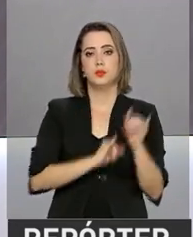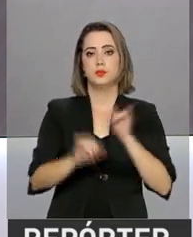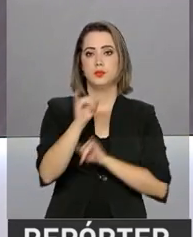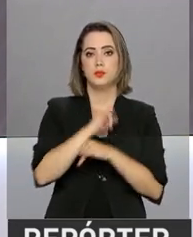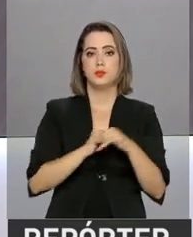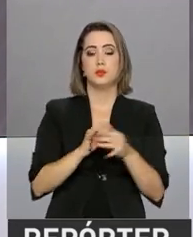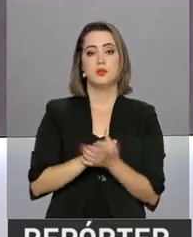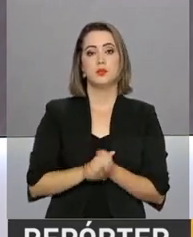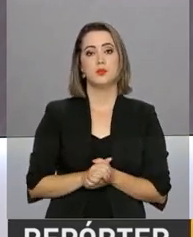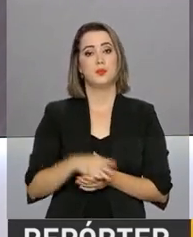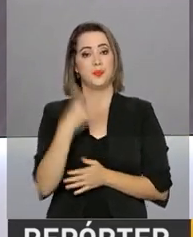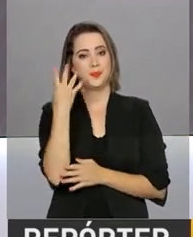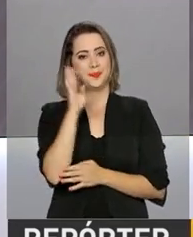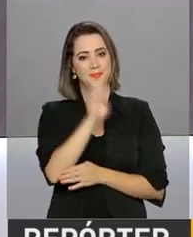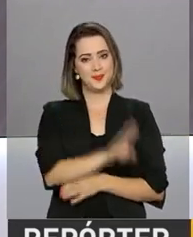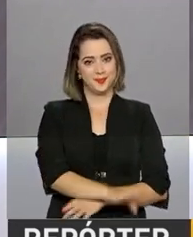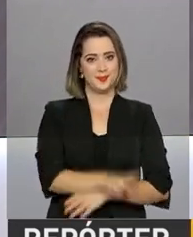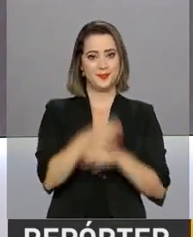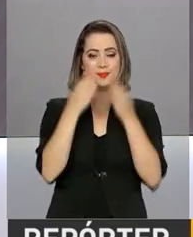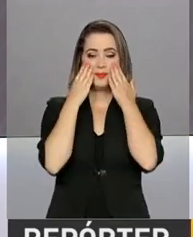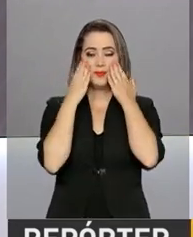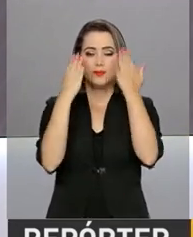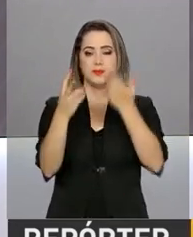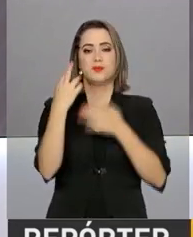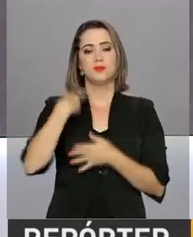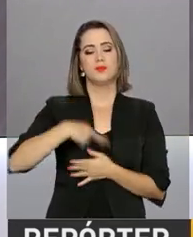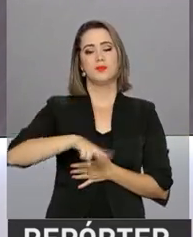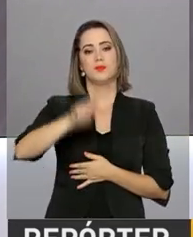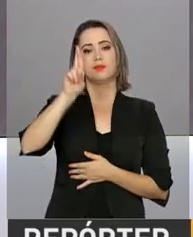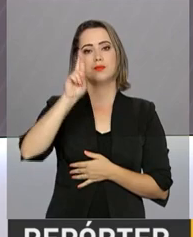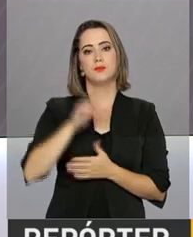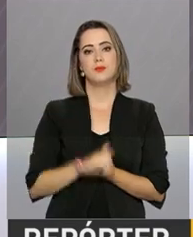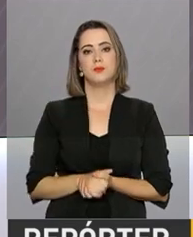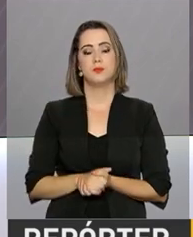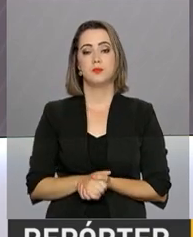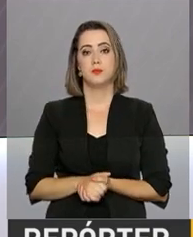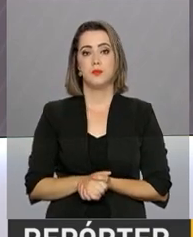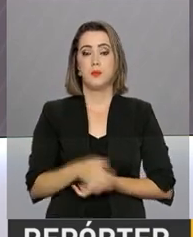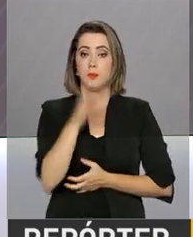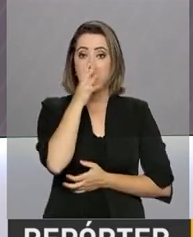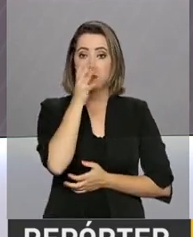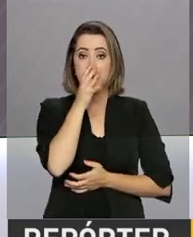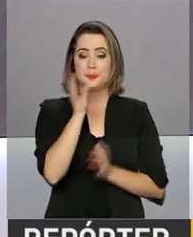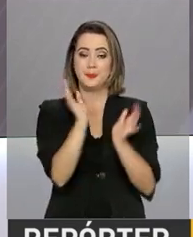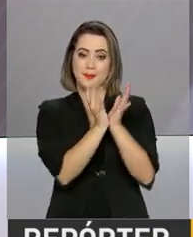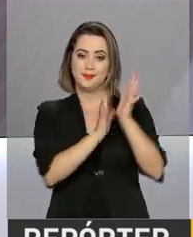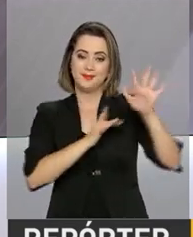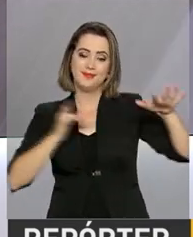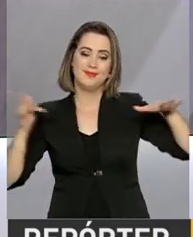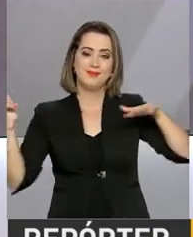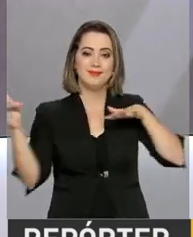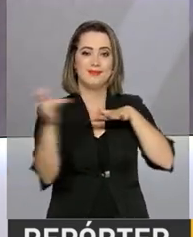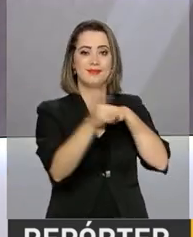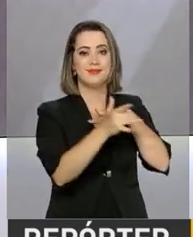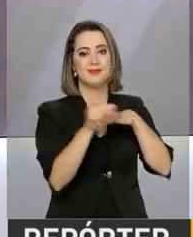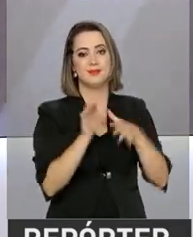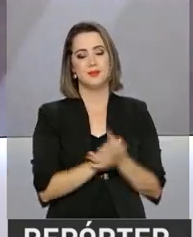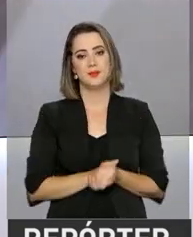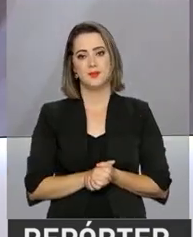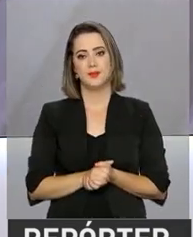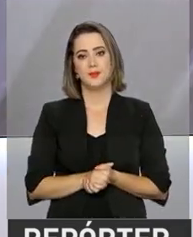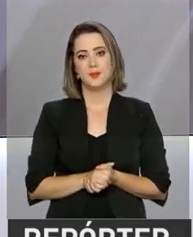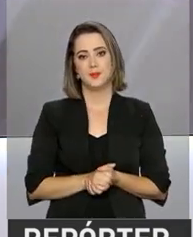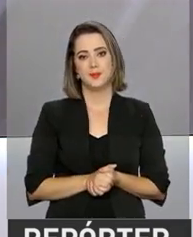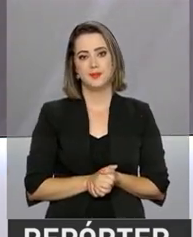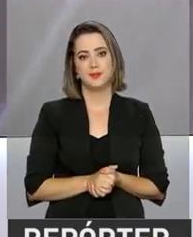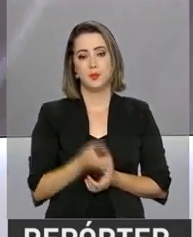com outras informações ou às 4 da tarde na próxima edição do repórter NBR acompanhe também as novidades Pelas nossas redes